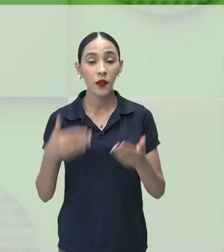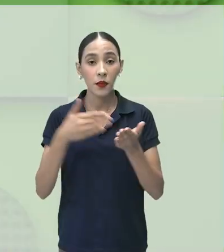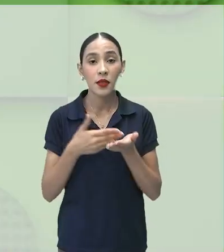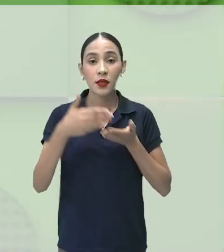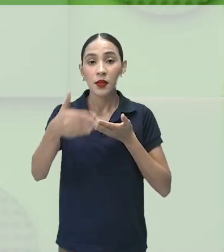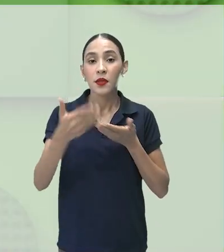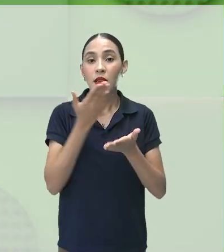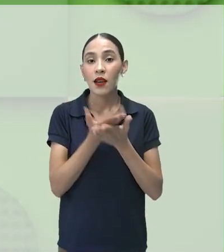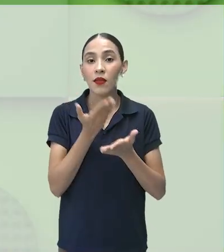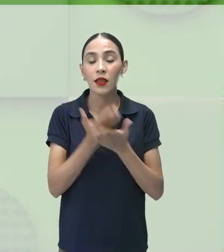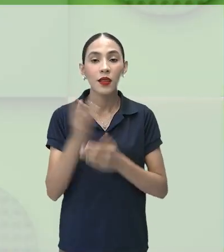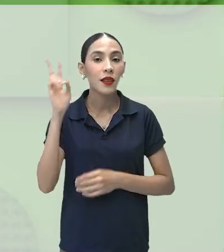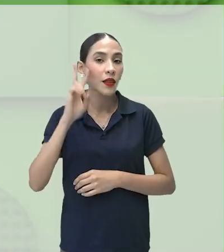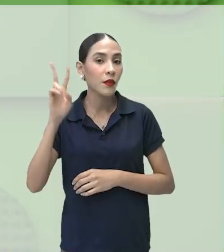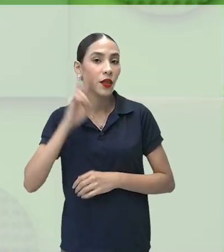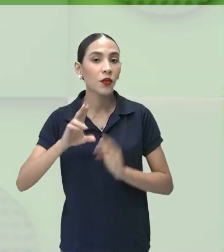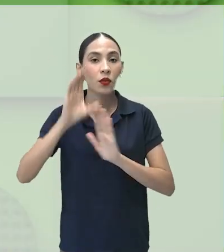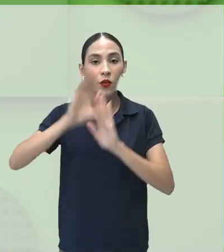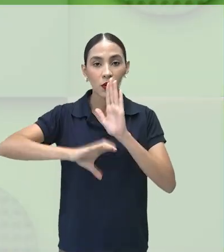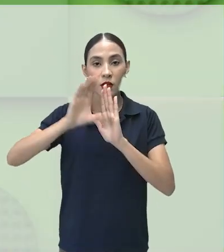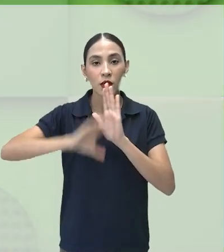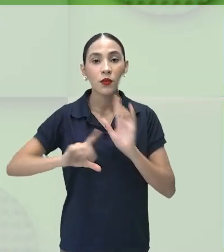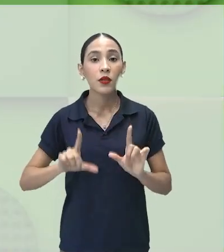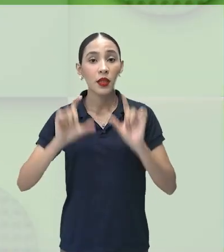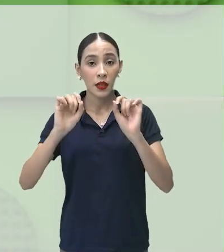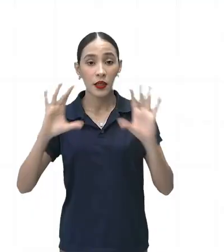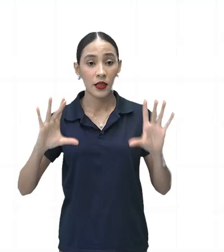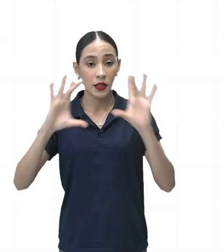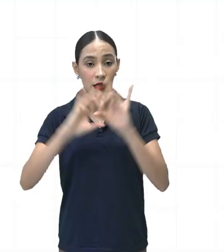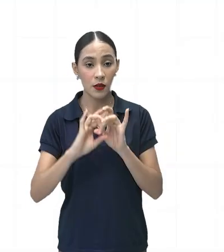Iniciaremos a aula relembrando o conceito de ligação.